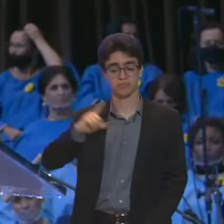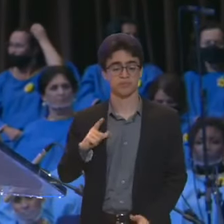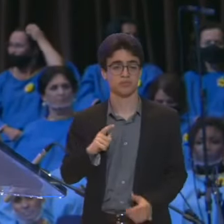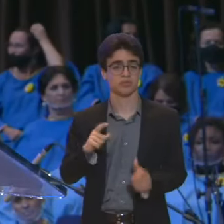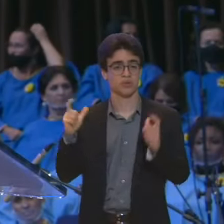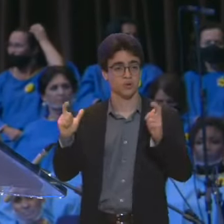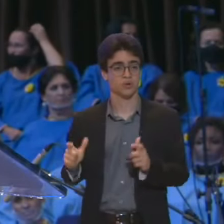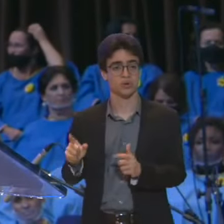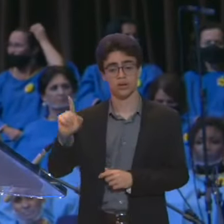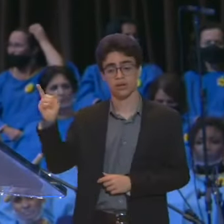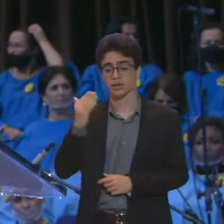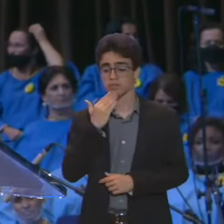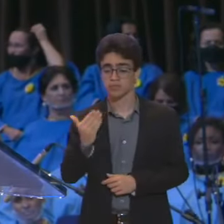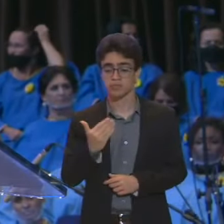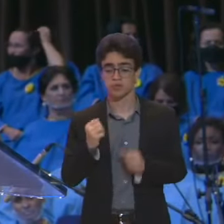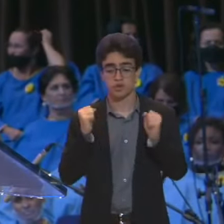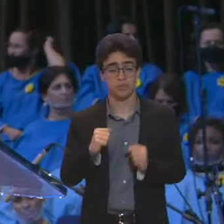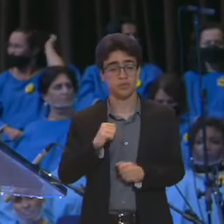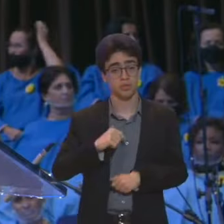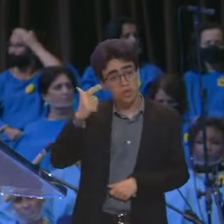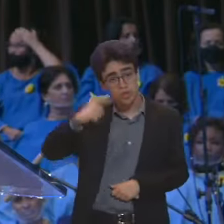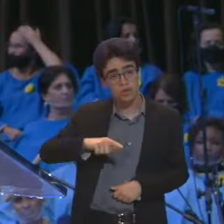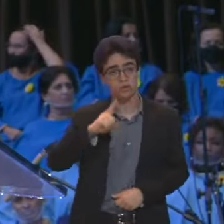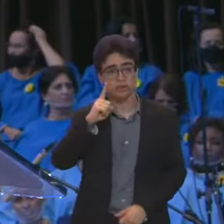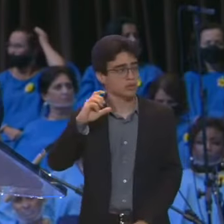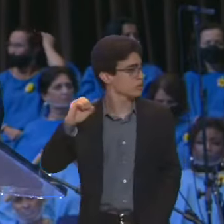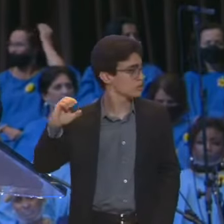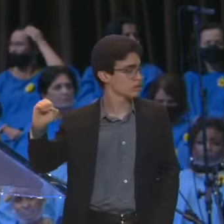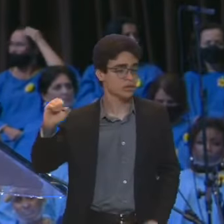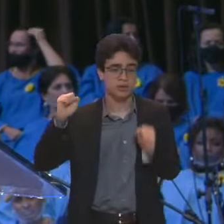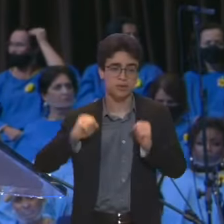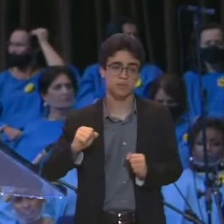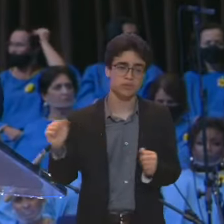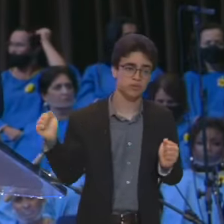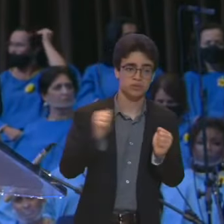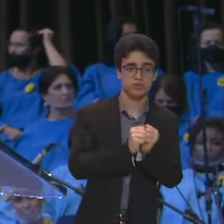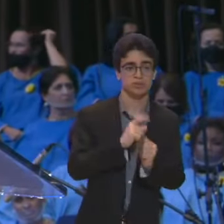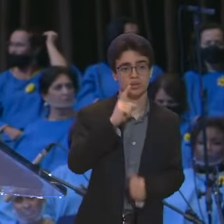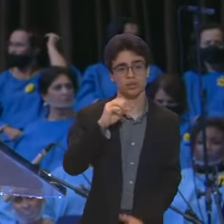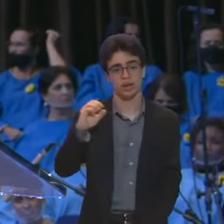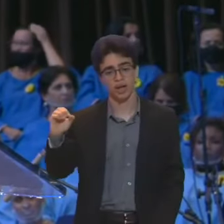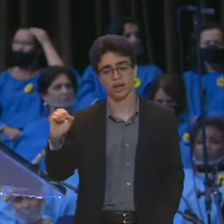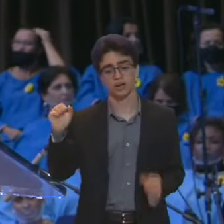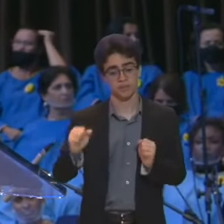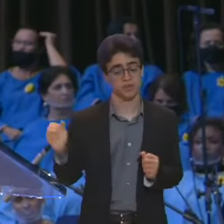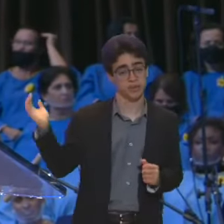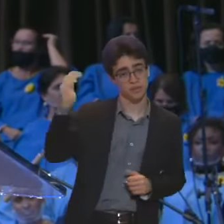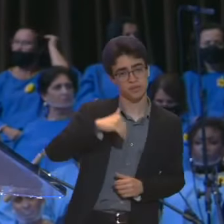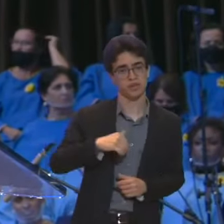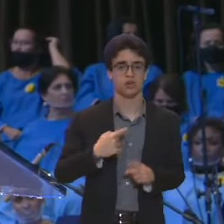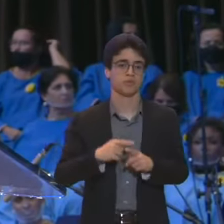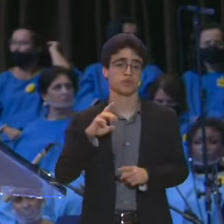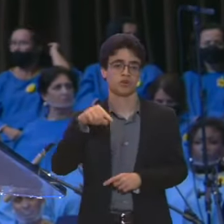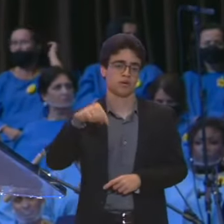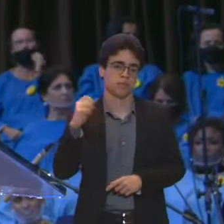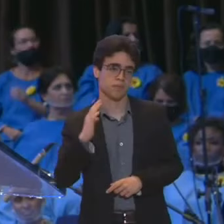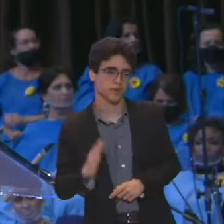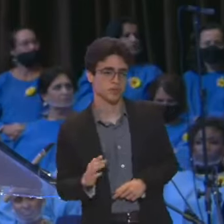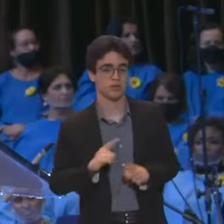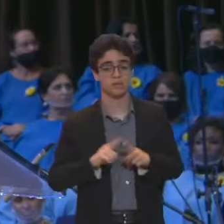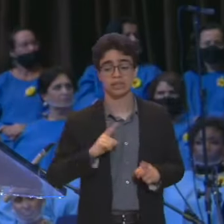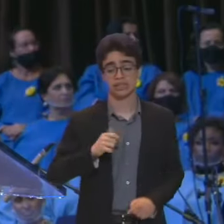quem coordena tudo, para nos providenciar mais 100, já estamos prontos para receber mais 100. Vamos ver, porque não é só Brasil, são 10